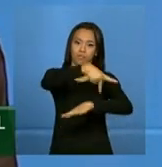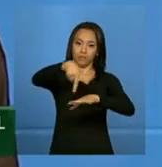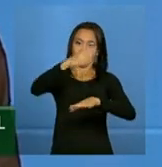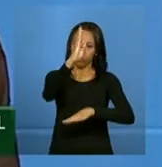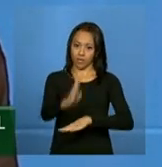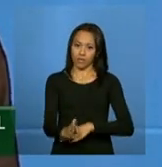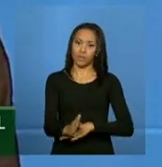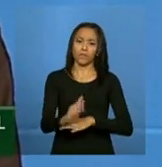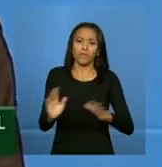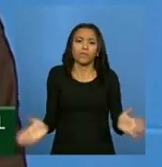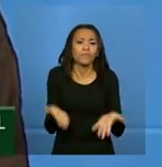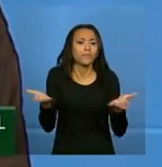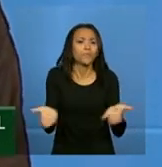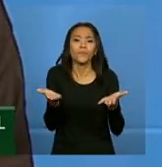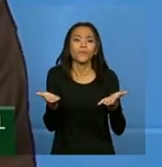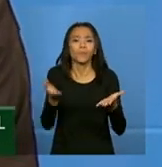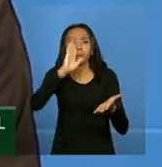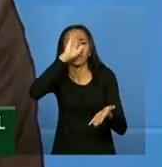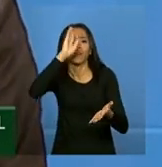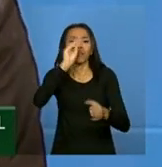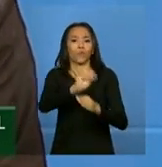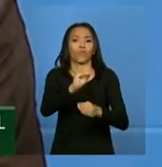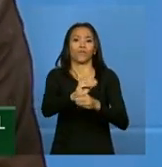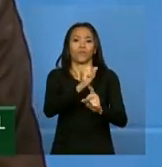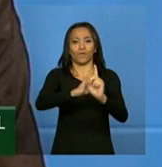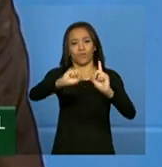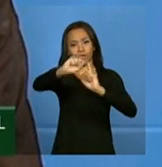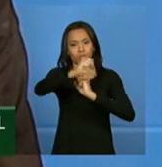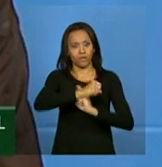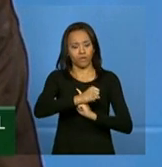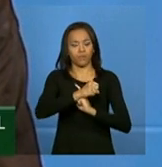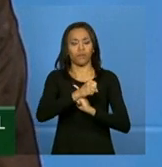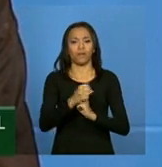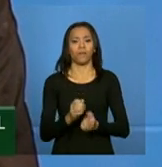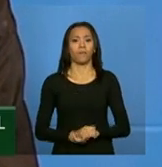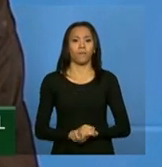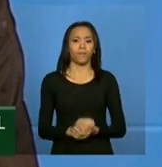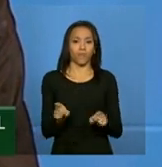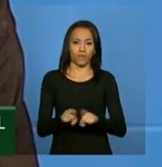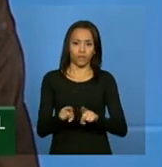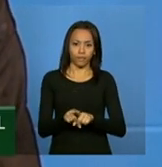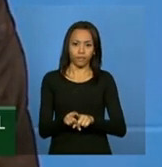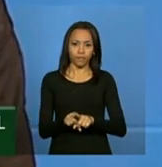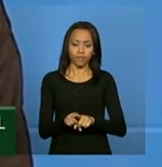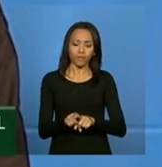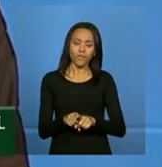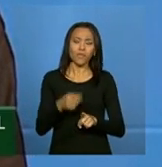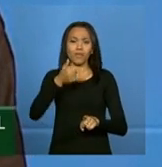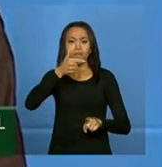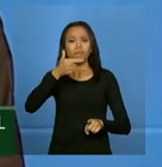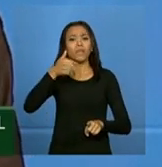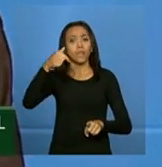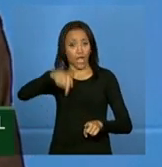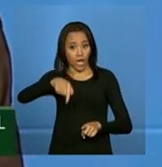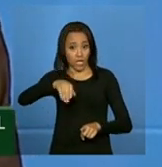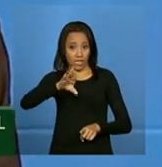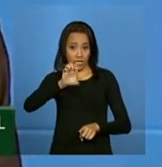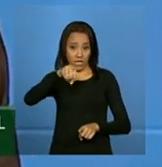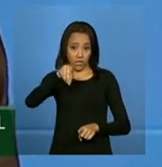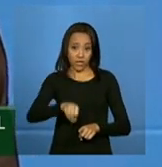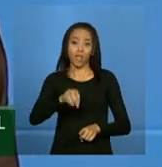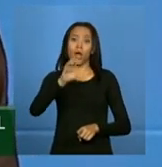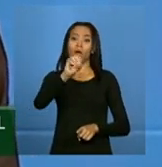essa questão da proteção social como mínima e também da elevação dos padrões. E mais cedo esse ano, inclusive, a